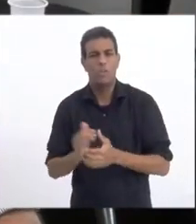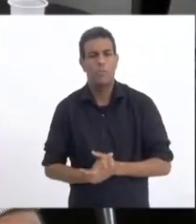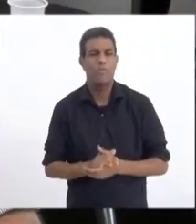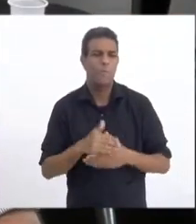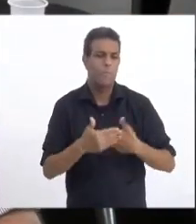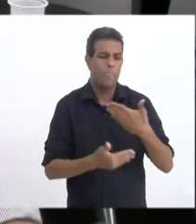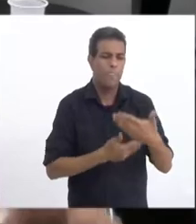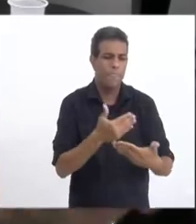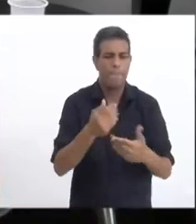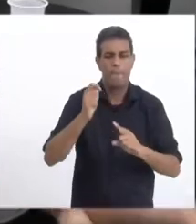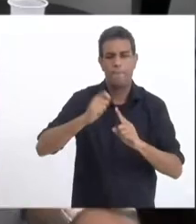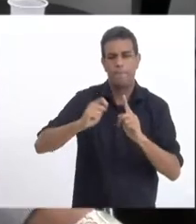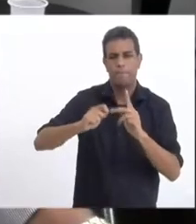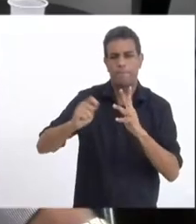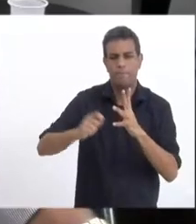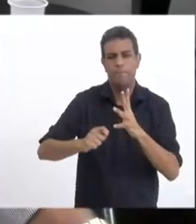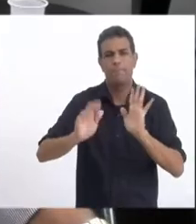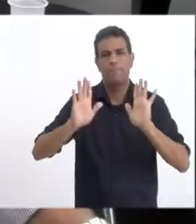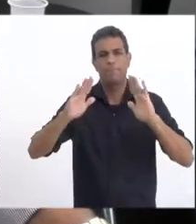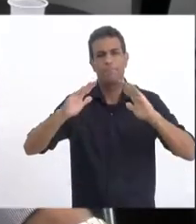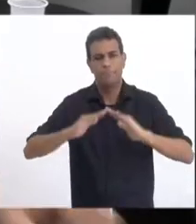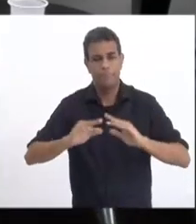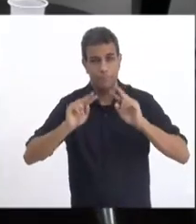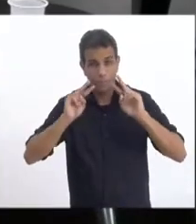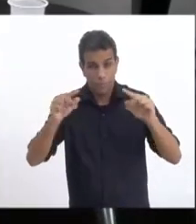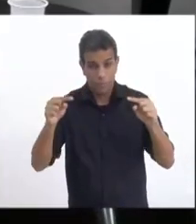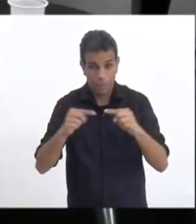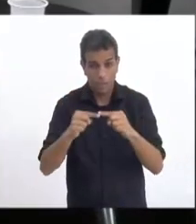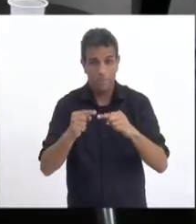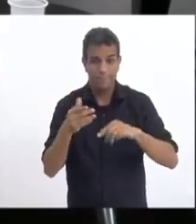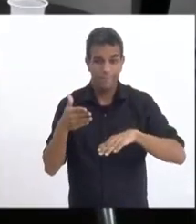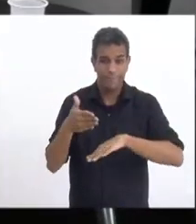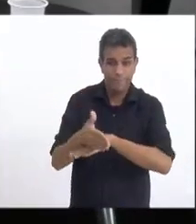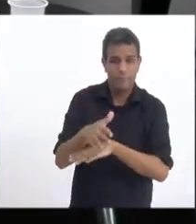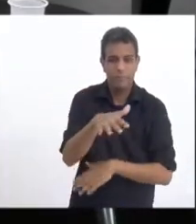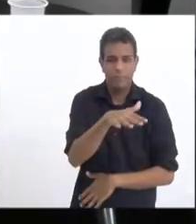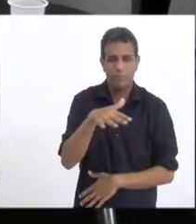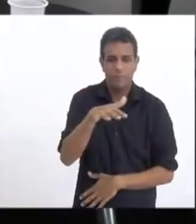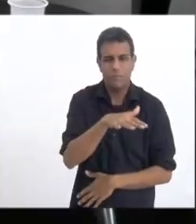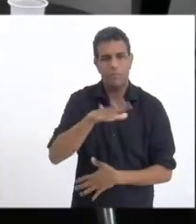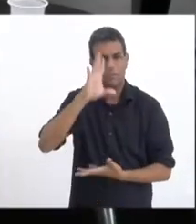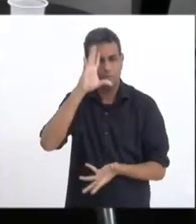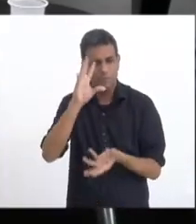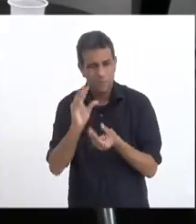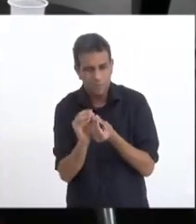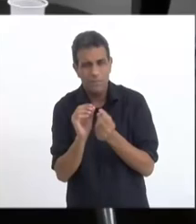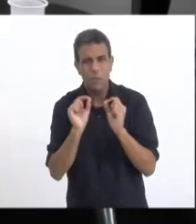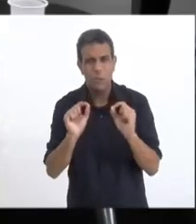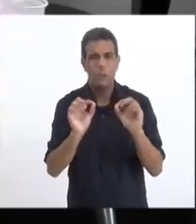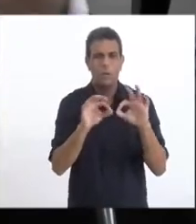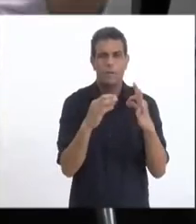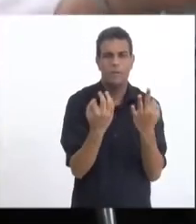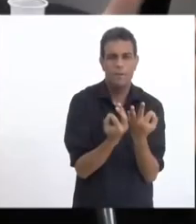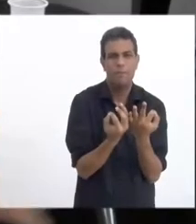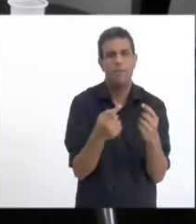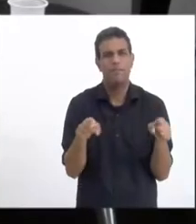passei 4 meses e 15 dias internado. E eu entrei ali, né, a família